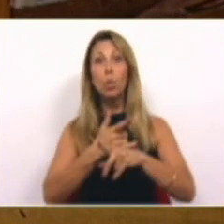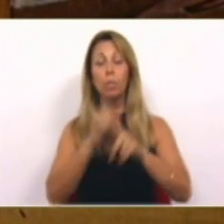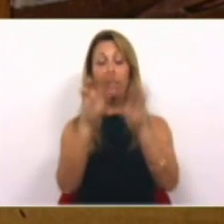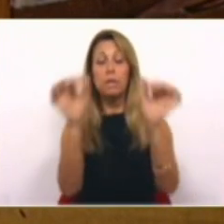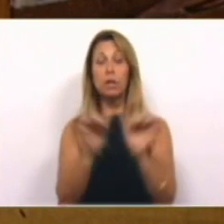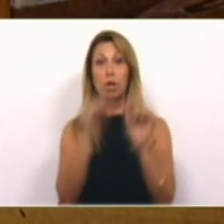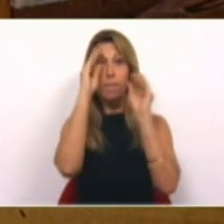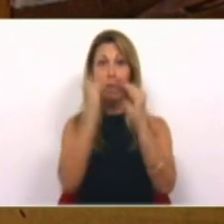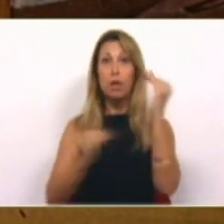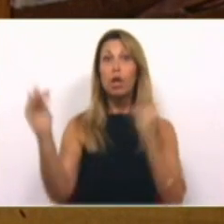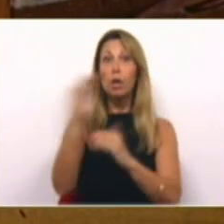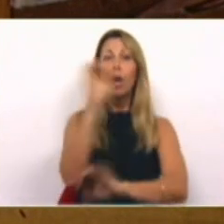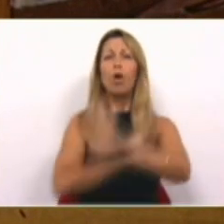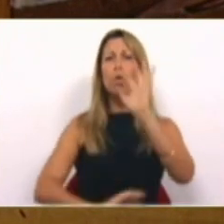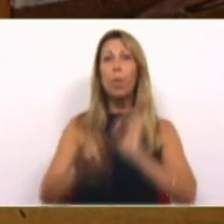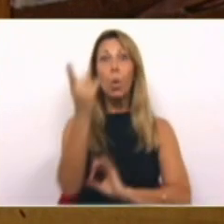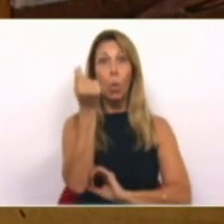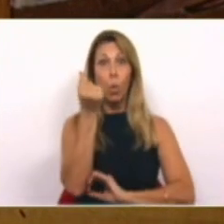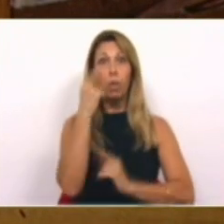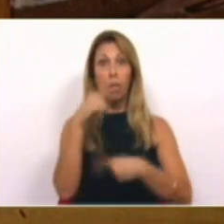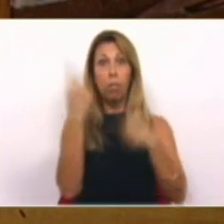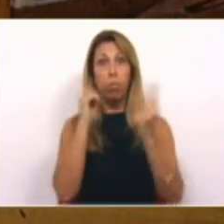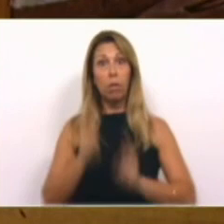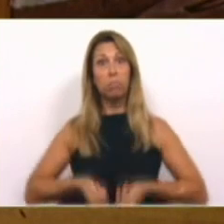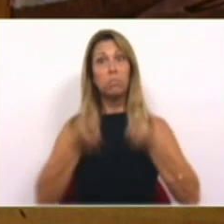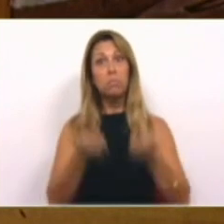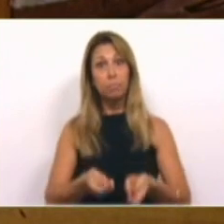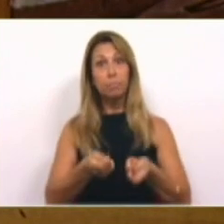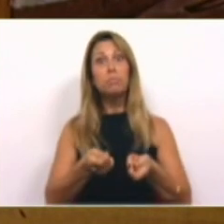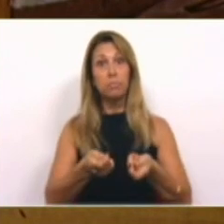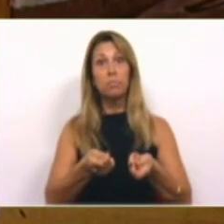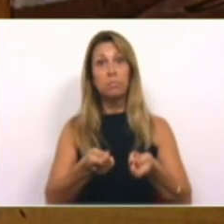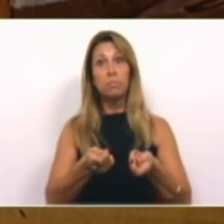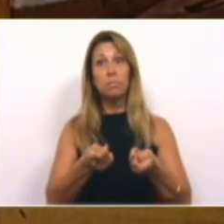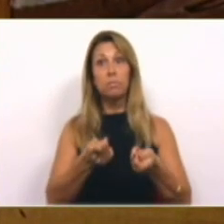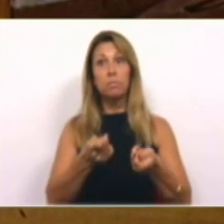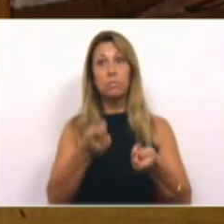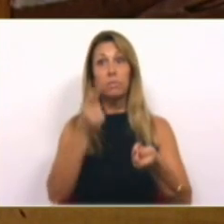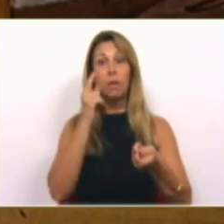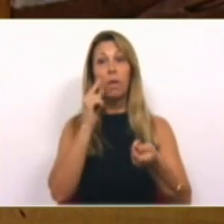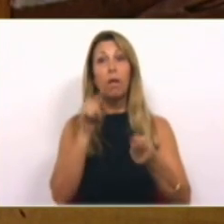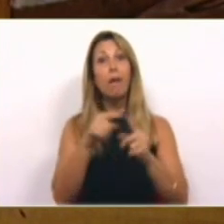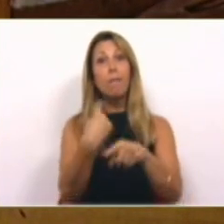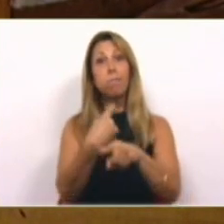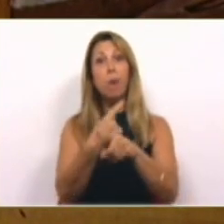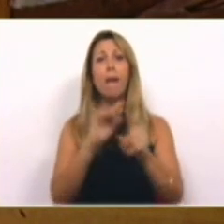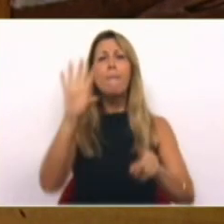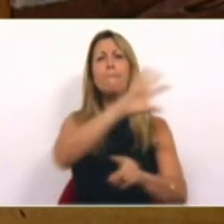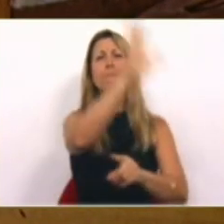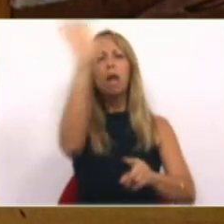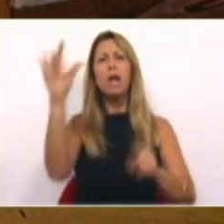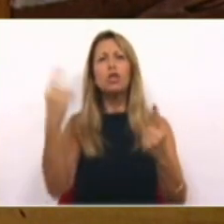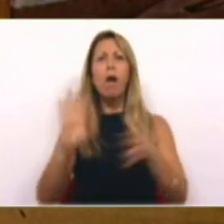europeus, o dinheiro público investido em ação social é por isso diminuto, mesmo nos países onde prevalece a lógica